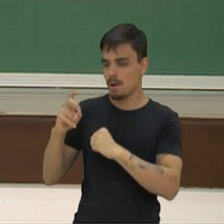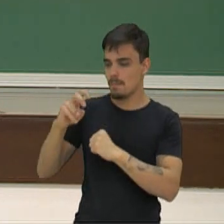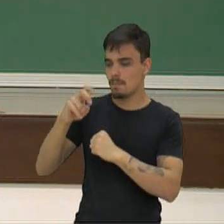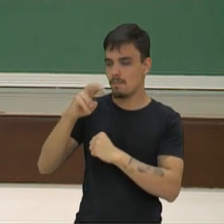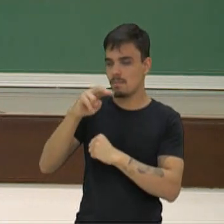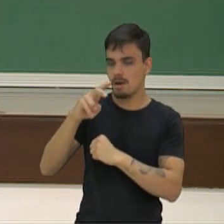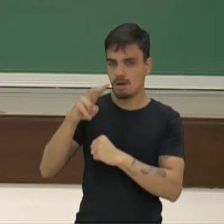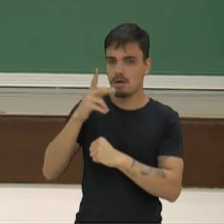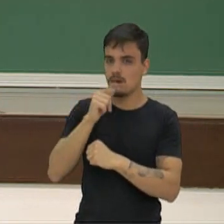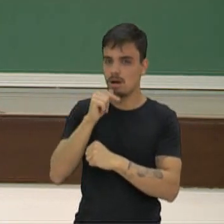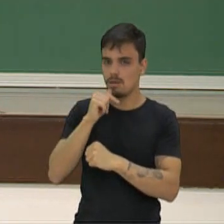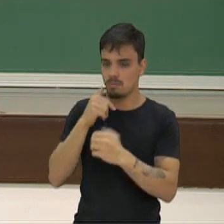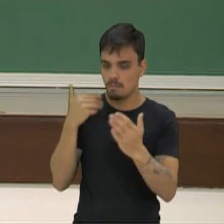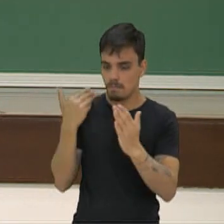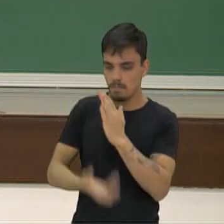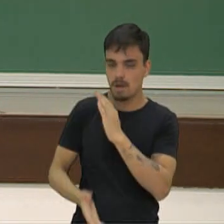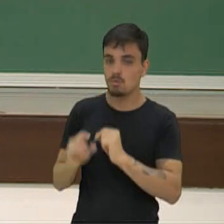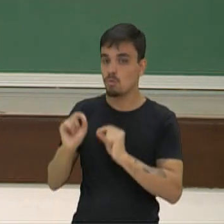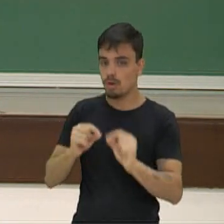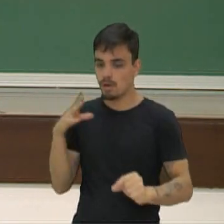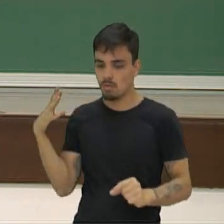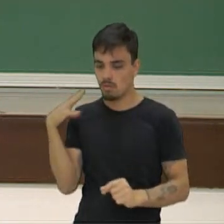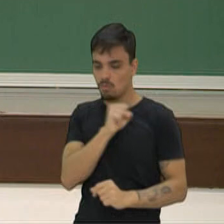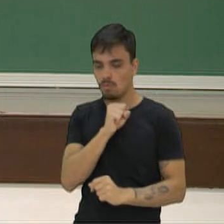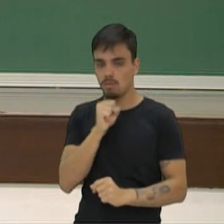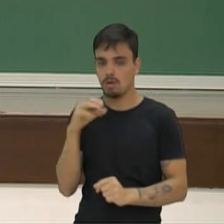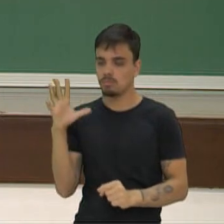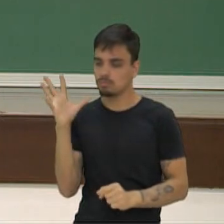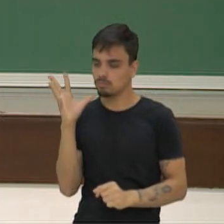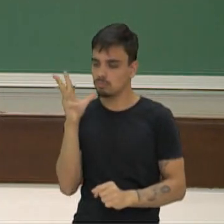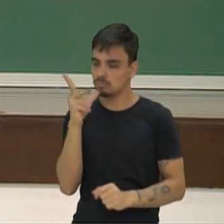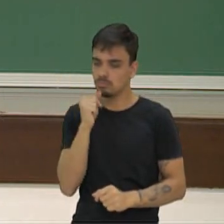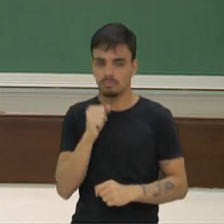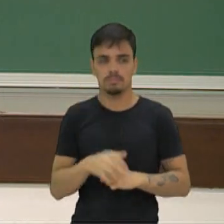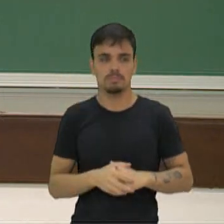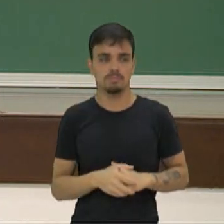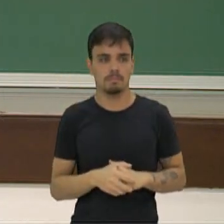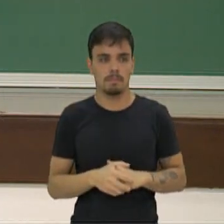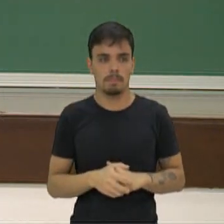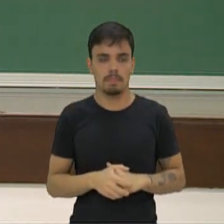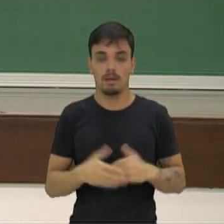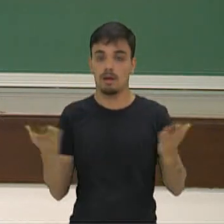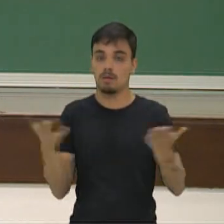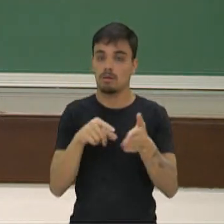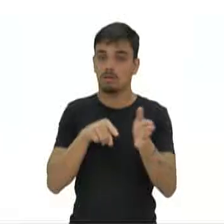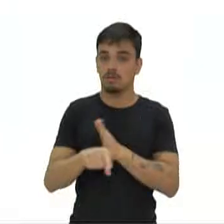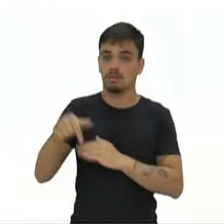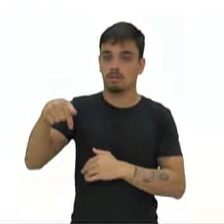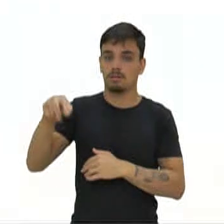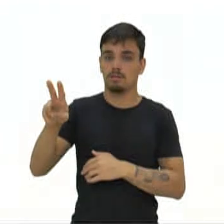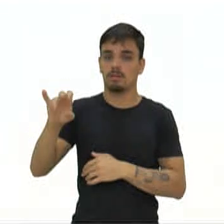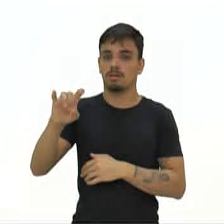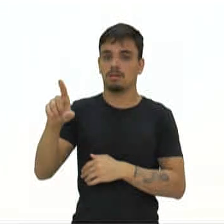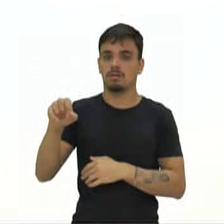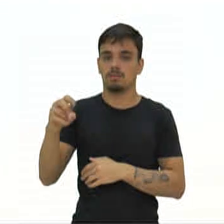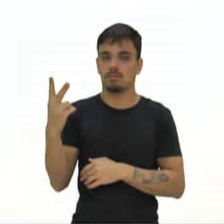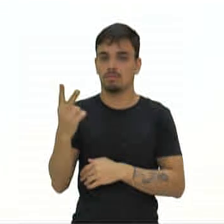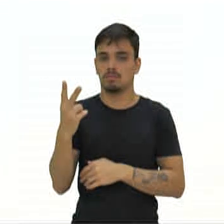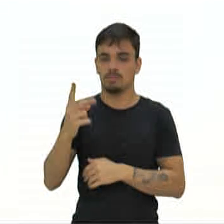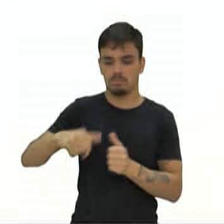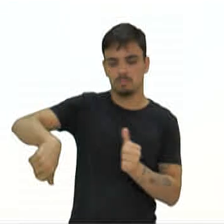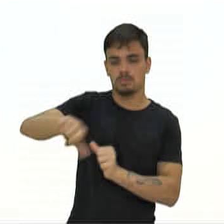água perca velocidade. Muito bem. Quiz 2. Rotação de